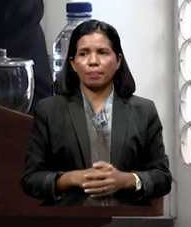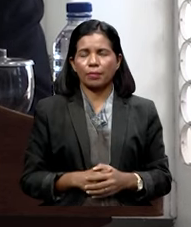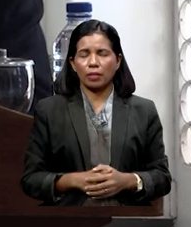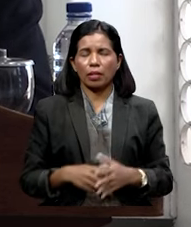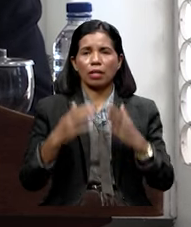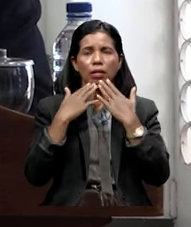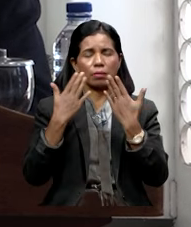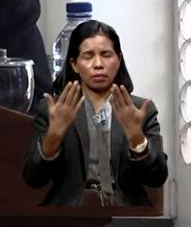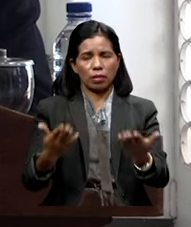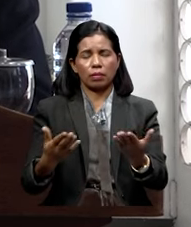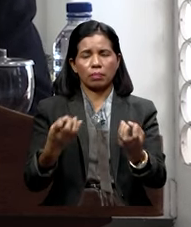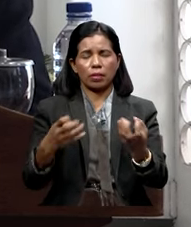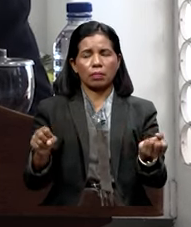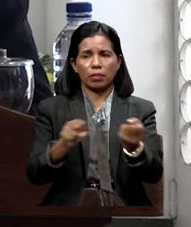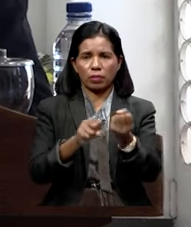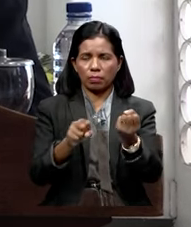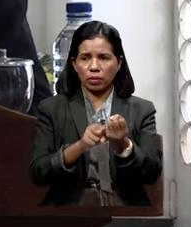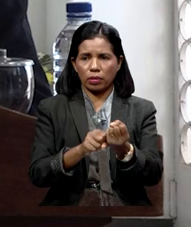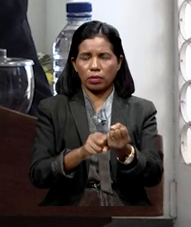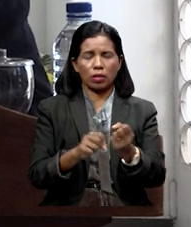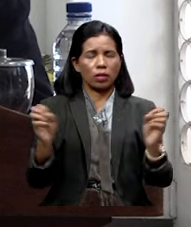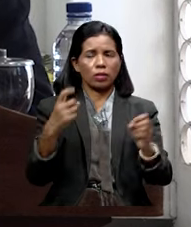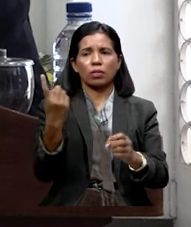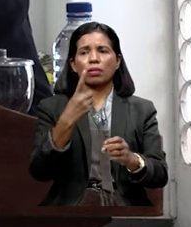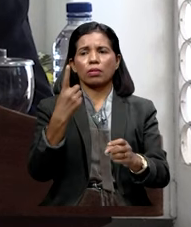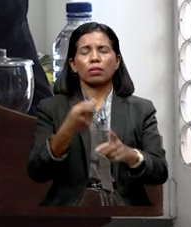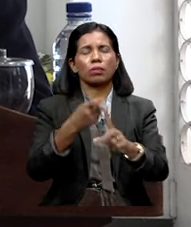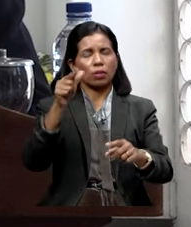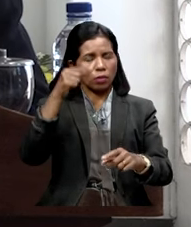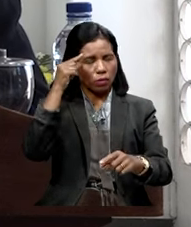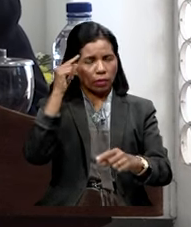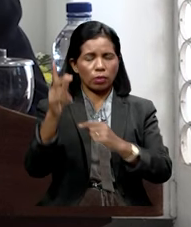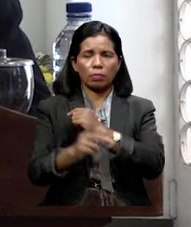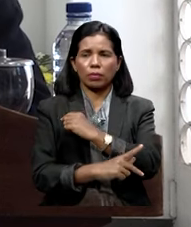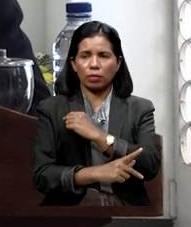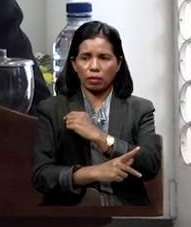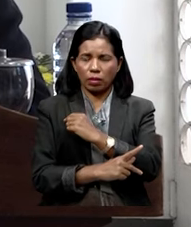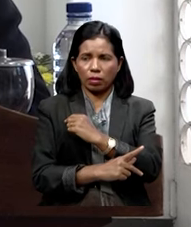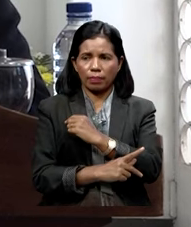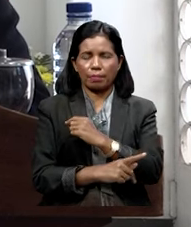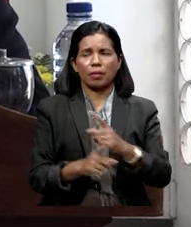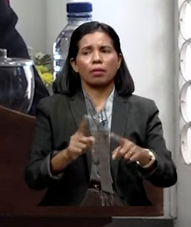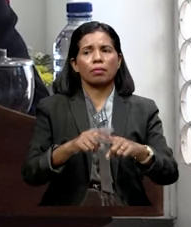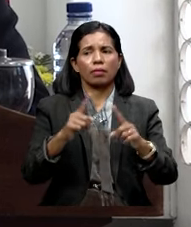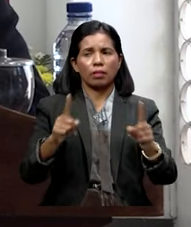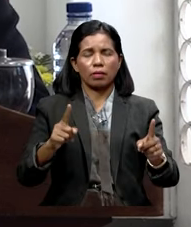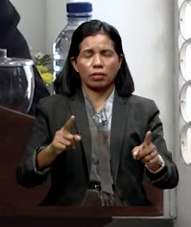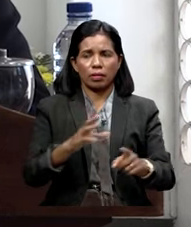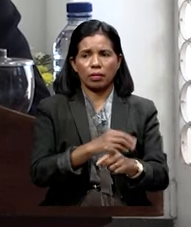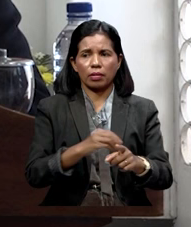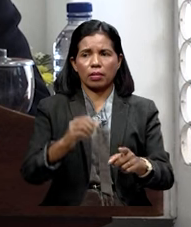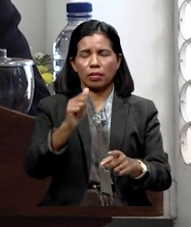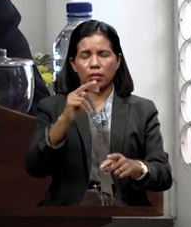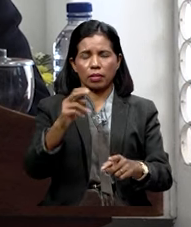também apoio aos leitos e governo português, tempo Engenheiro António Guterres, no